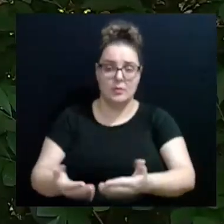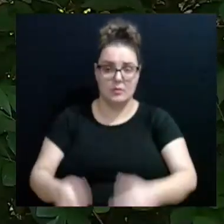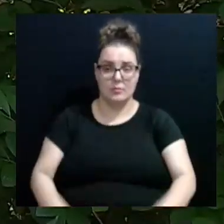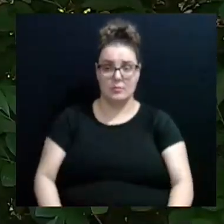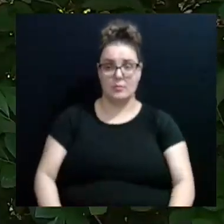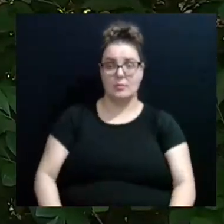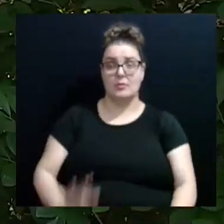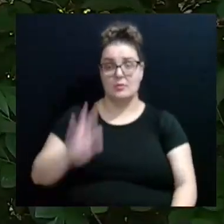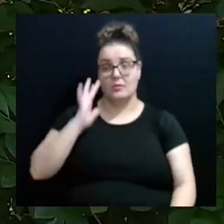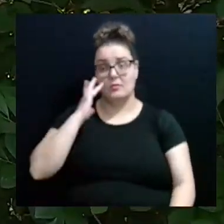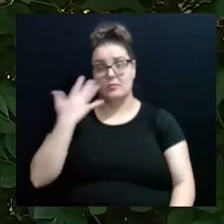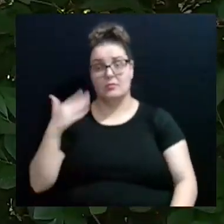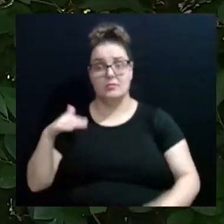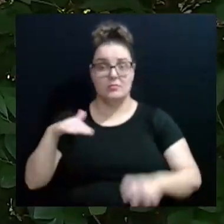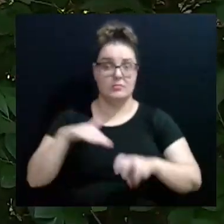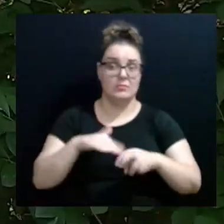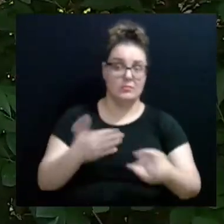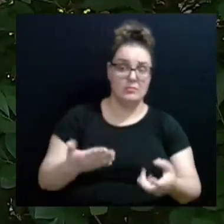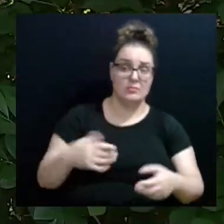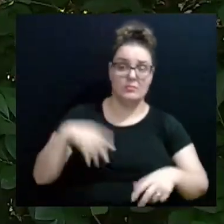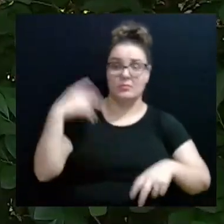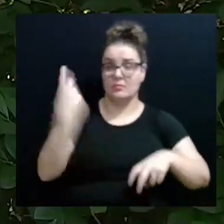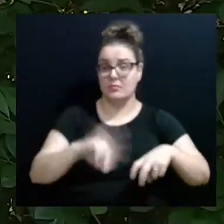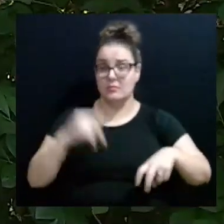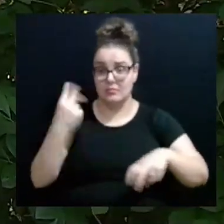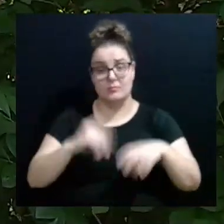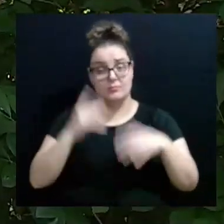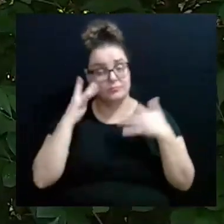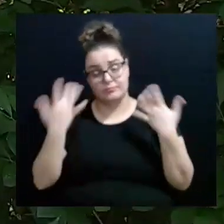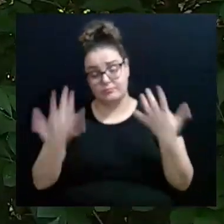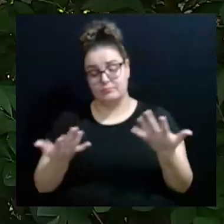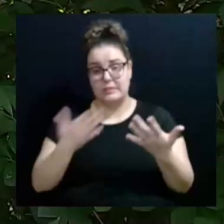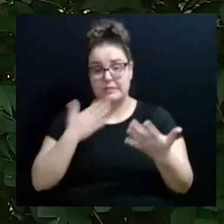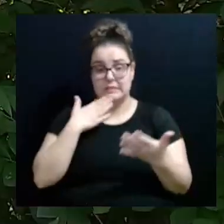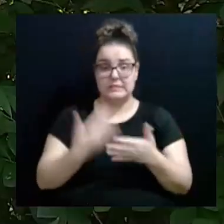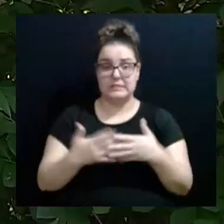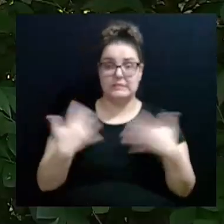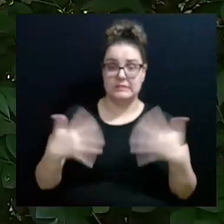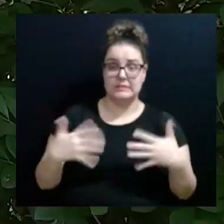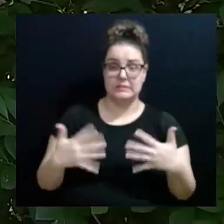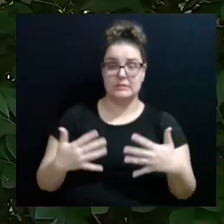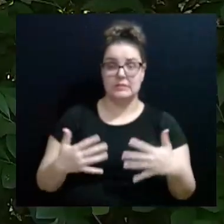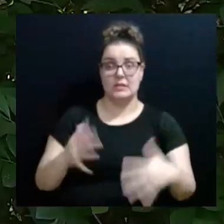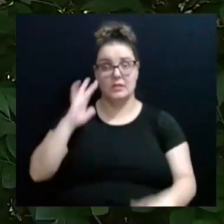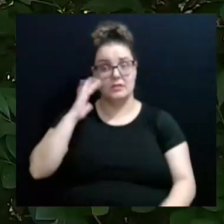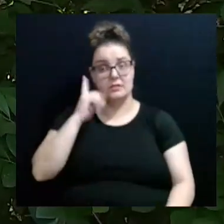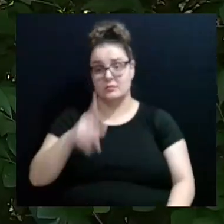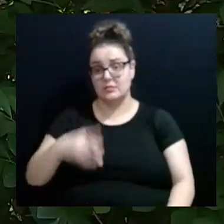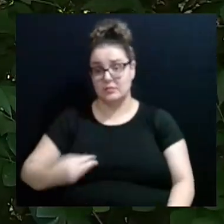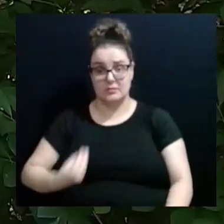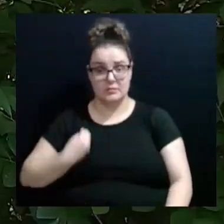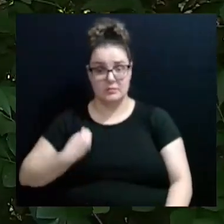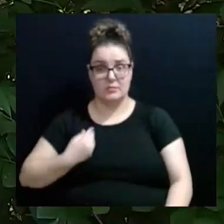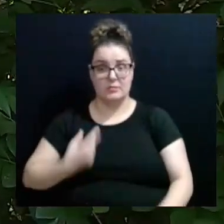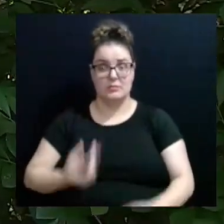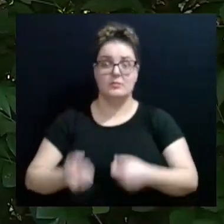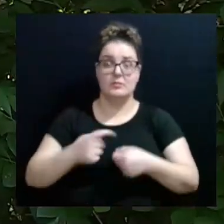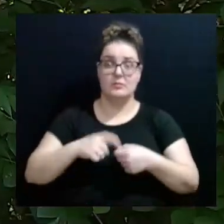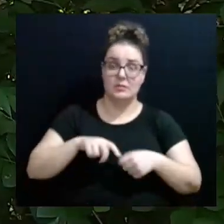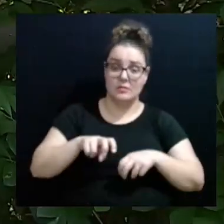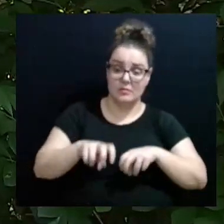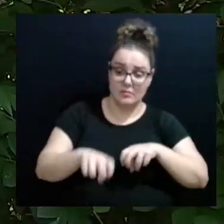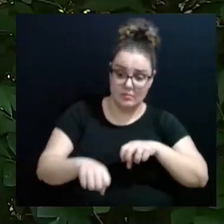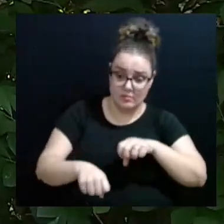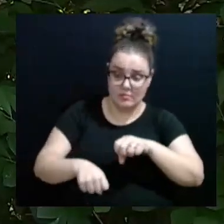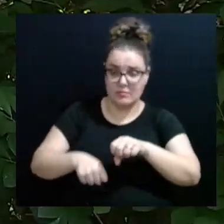atropelado, se ele foi espancado, mas não surpreendeu, porque a gente achou que ele não ia sobreviver e ele voltou até a andar, né? Então ele